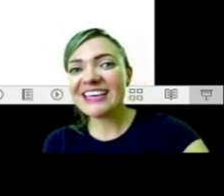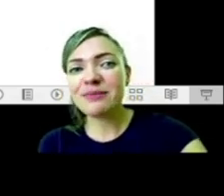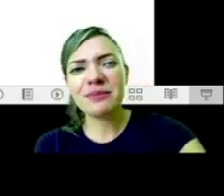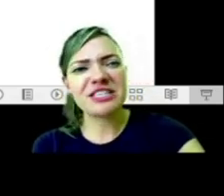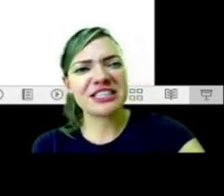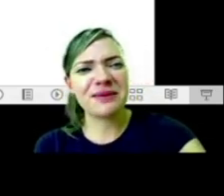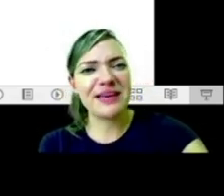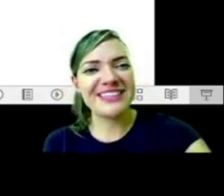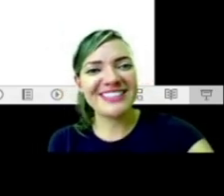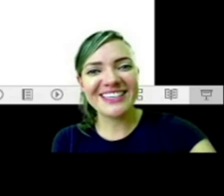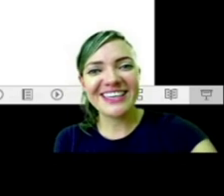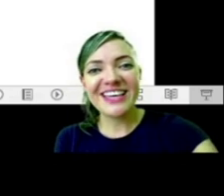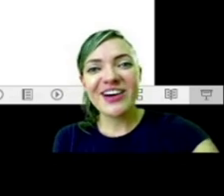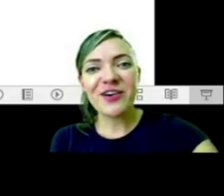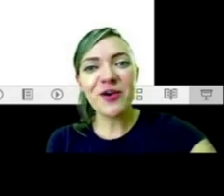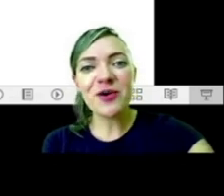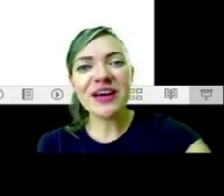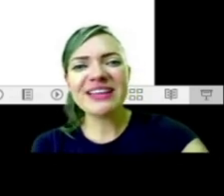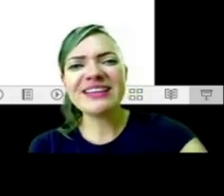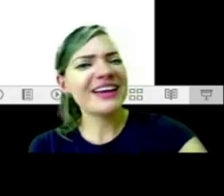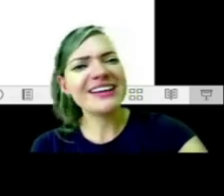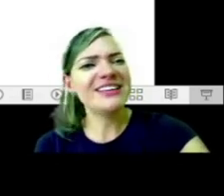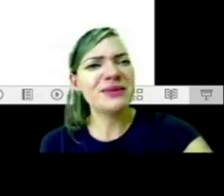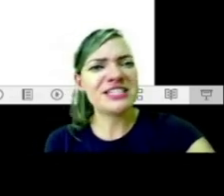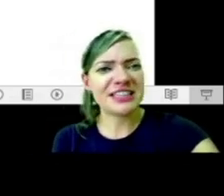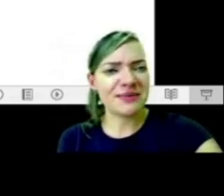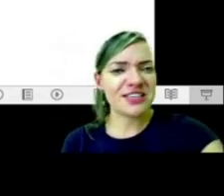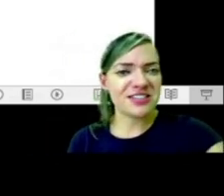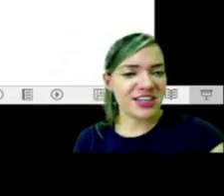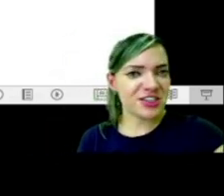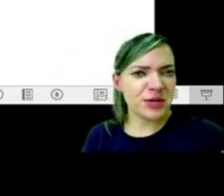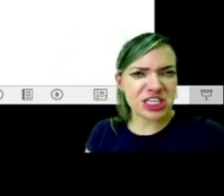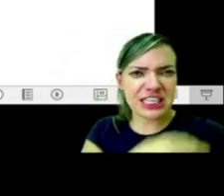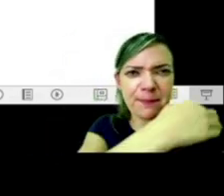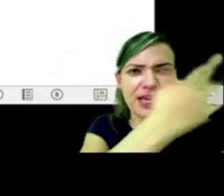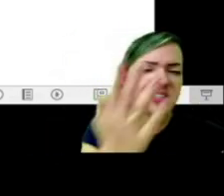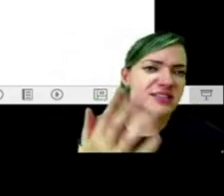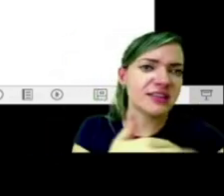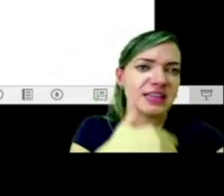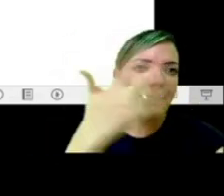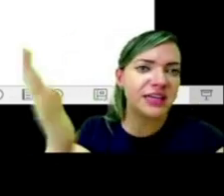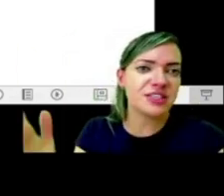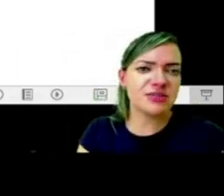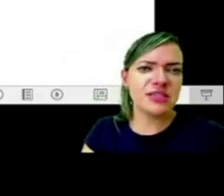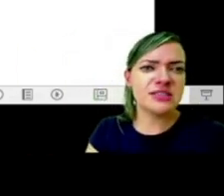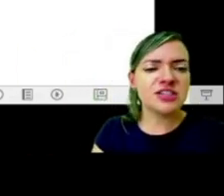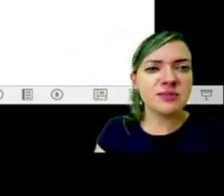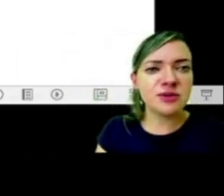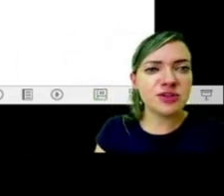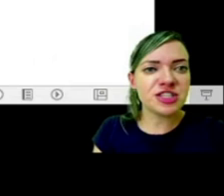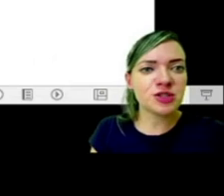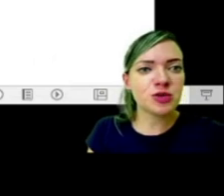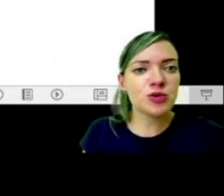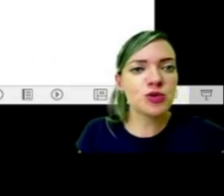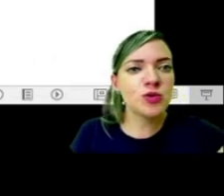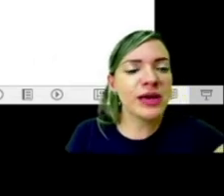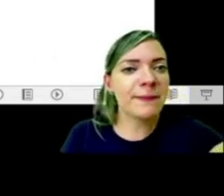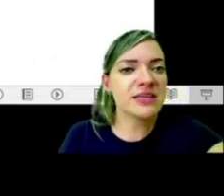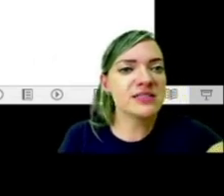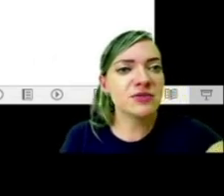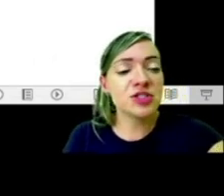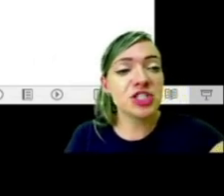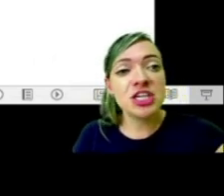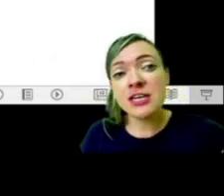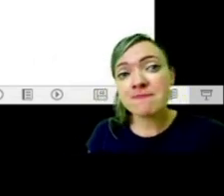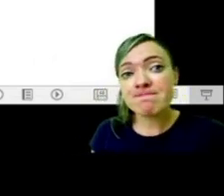Entre em equilíbrio imediatamente ou entre em declínio imediatamente. Gente, imediatamente, instantaneamente, isso não existe na biologia. Tudo